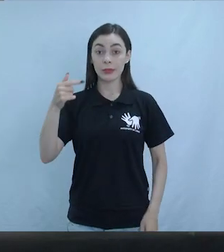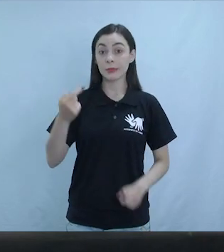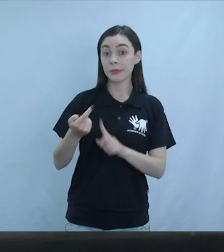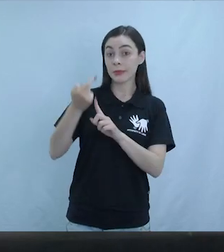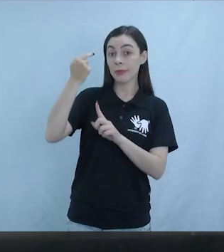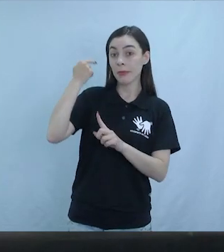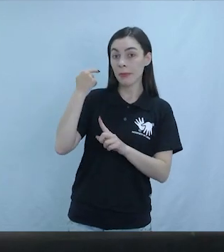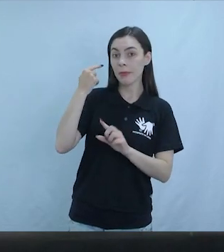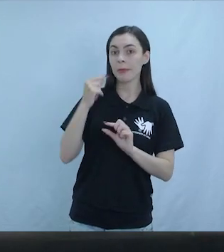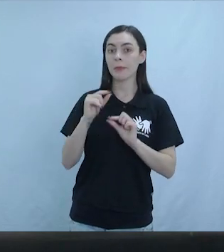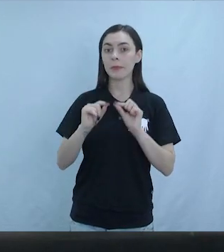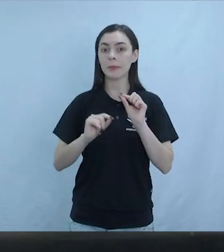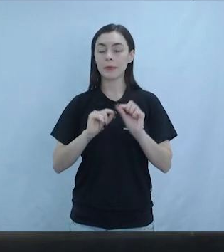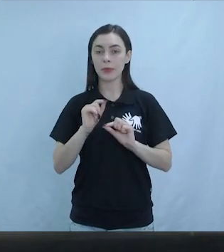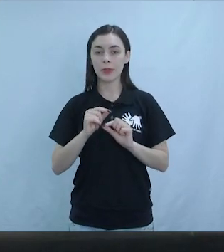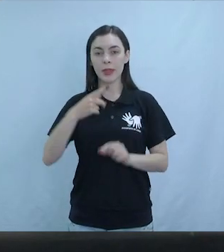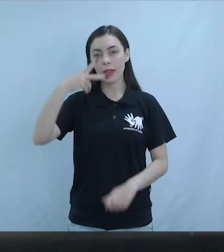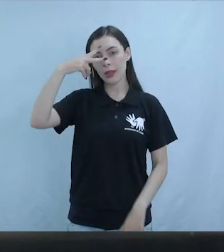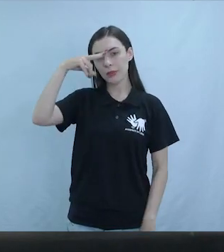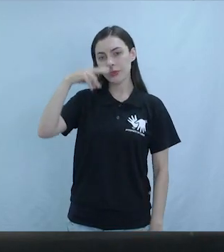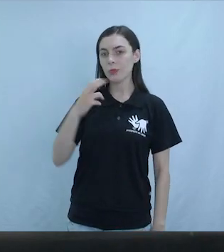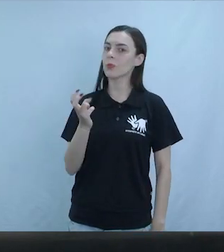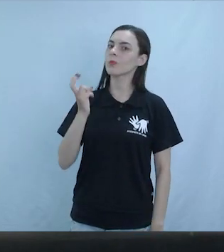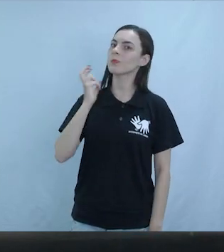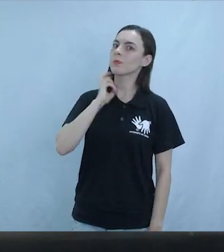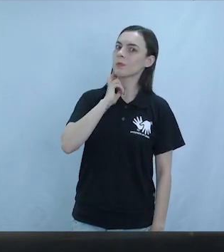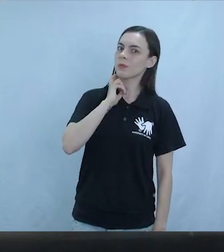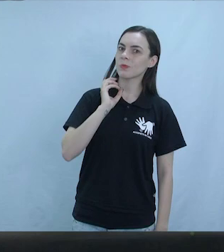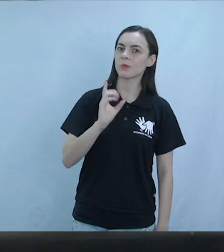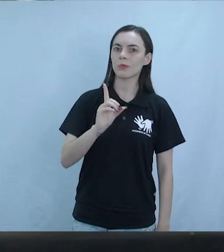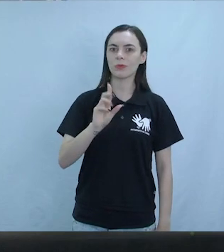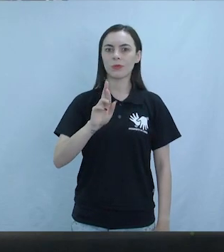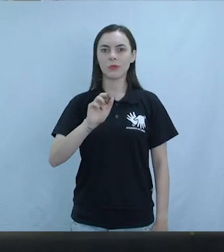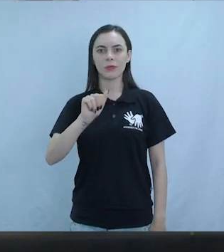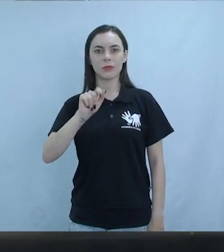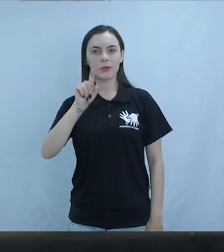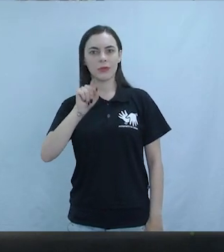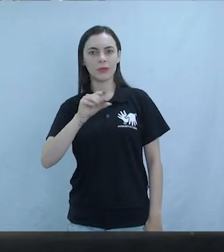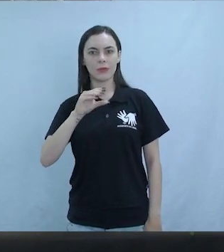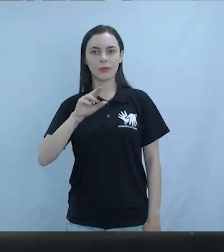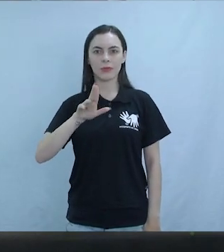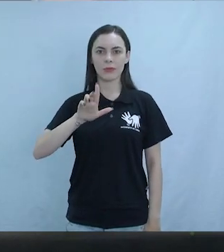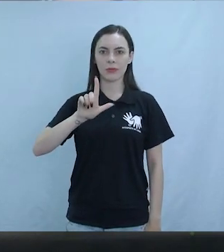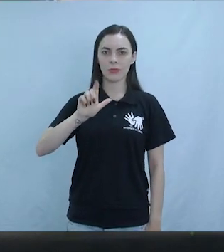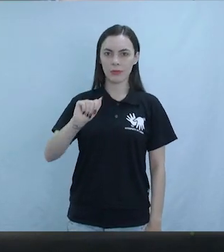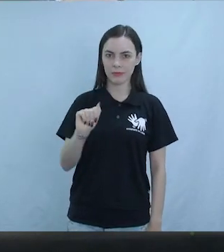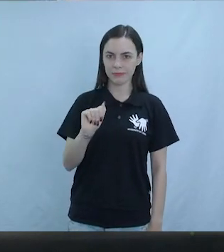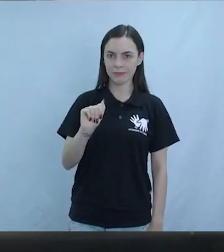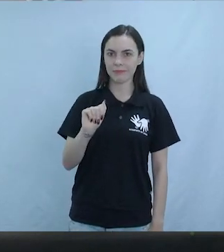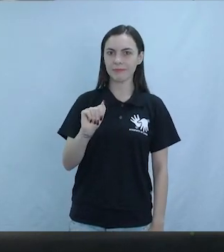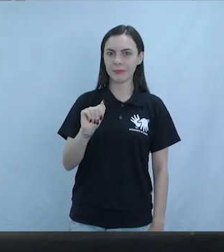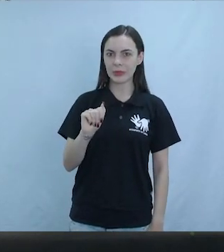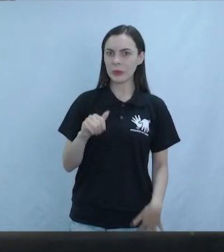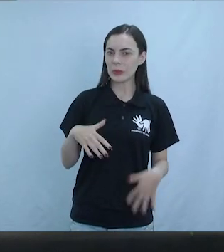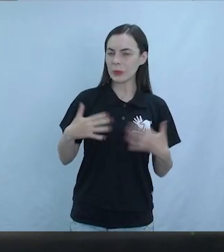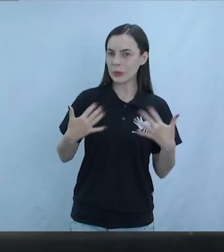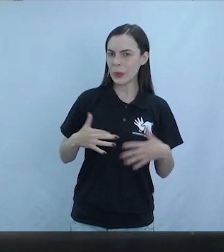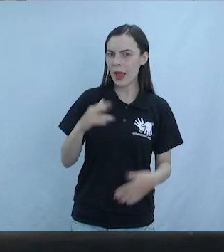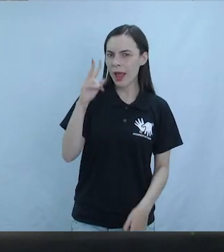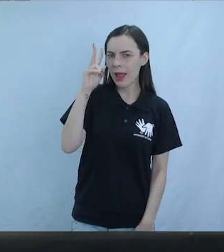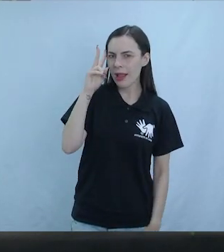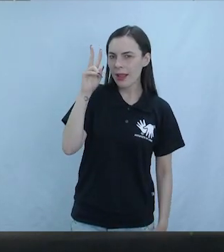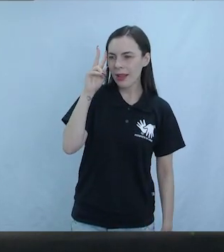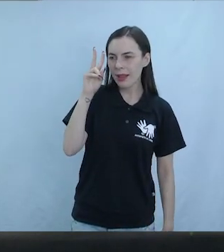semana passada, era de que mesmo? Era do... Drácula, do vampiro. Ui, ui, ui, do Conde